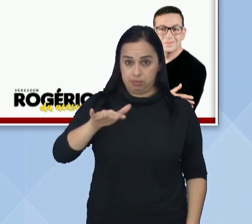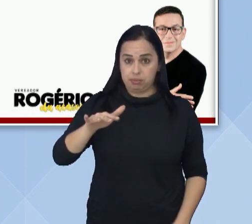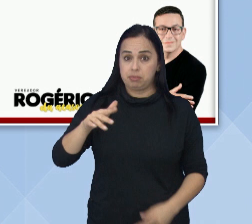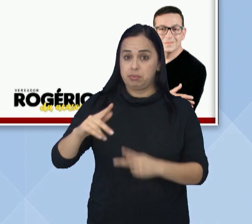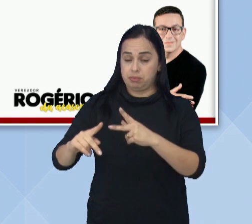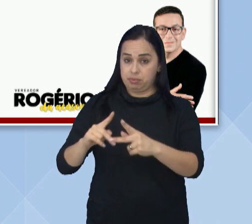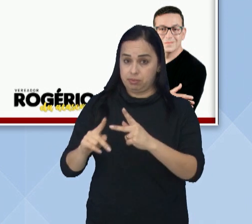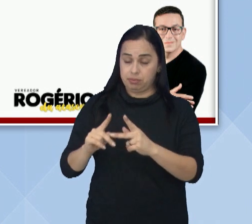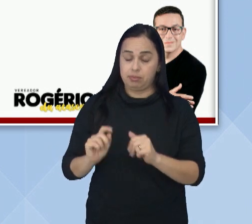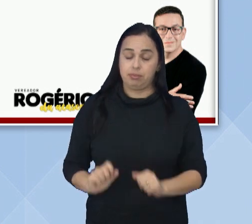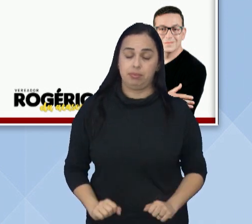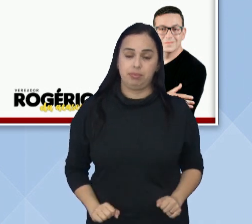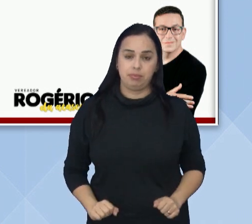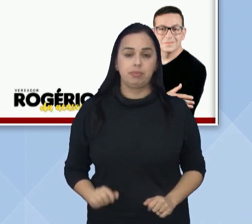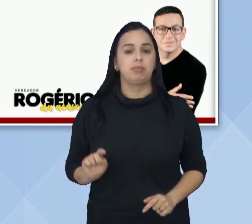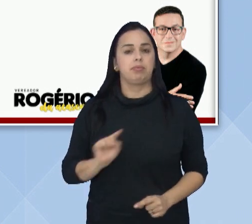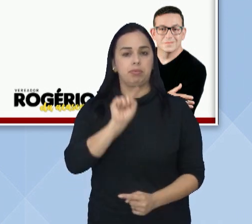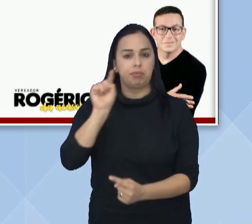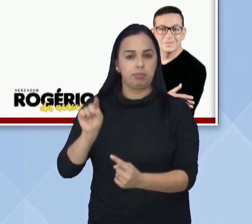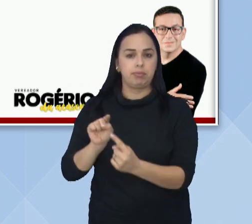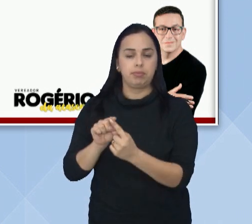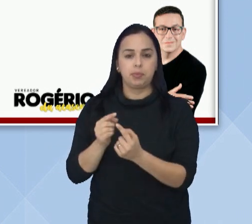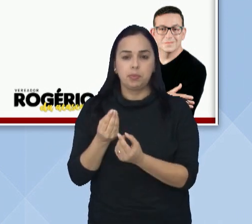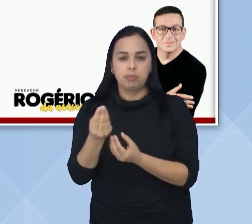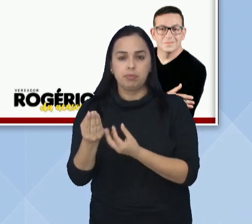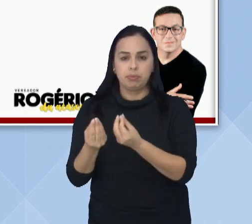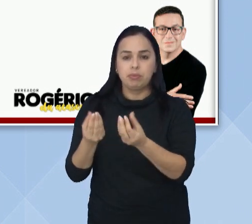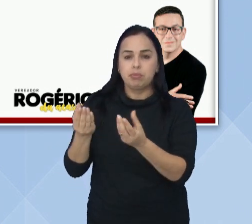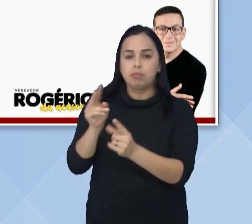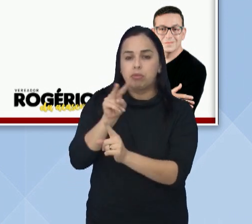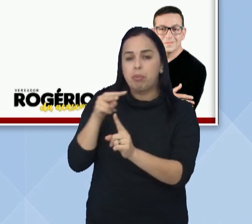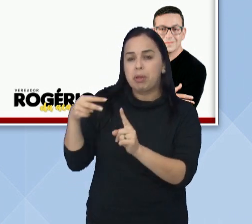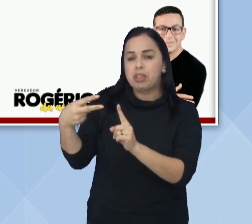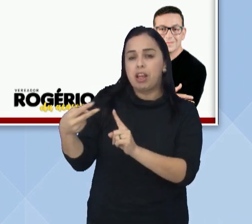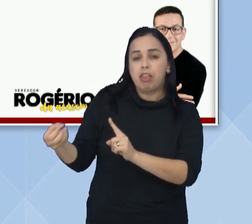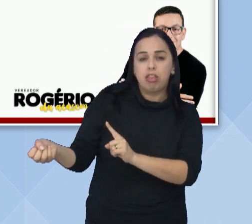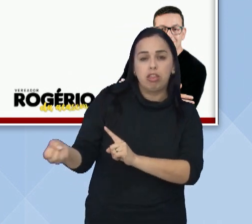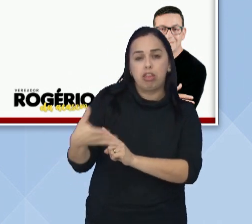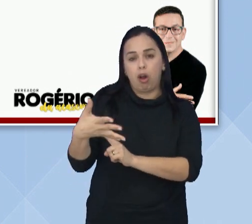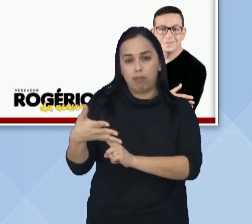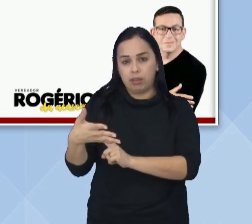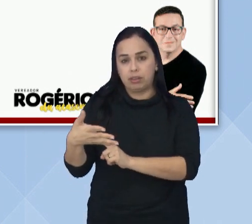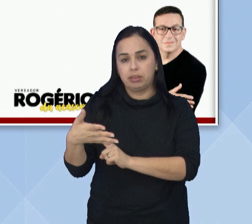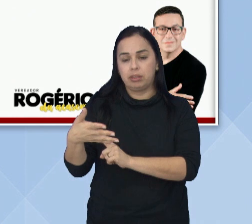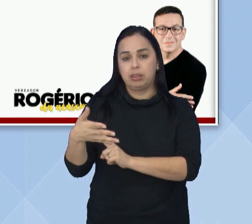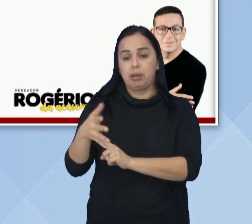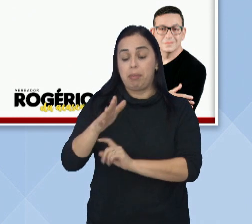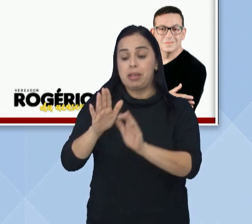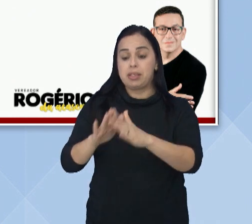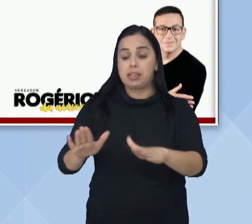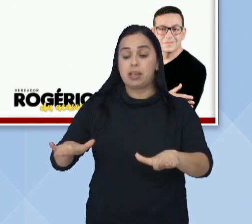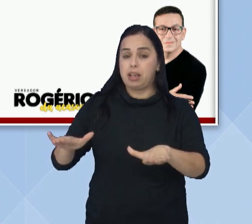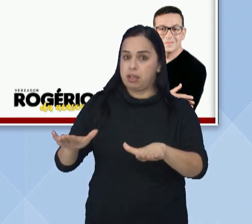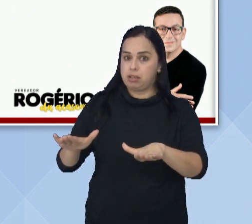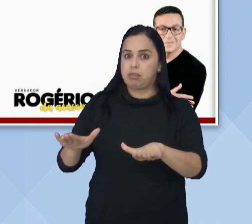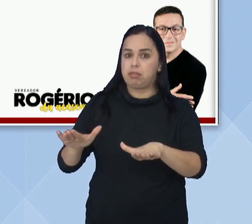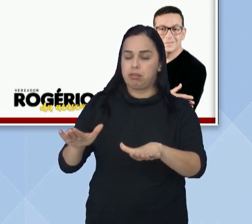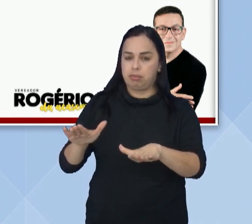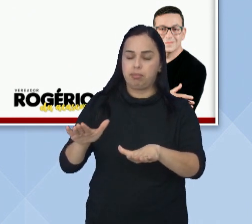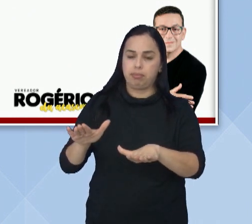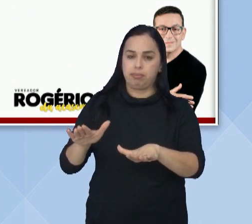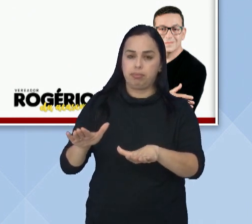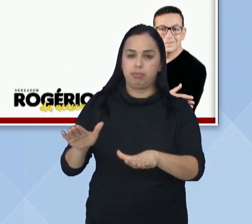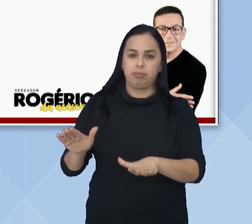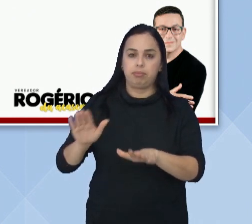joseense. Com o intuito de oferecer uma nova perspectiva de vida para crianças da comunidade joseense,